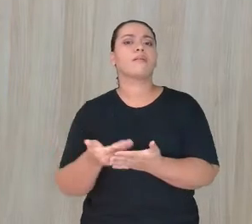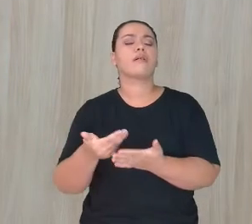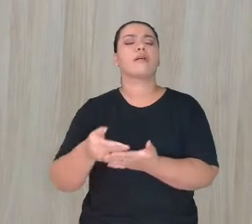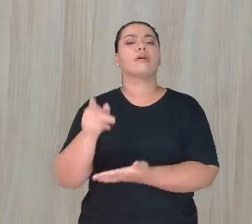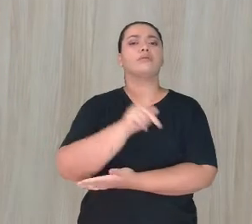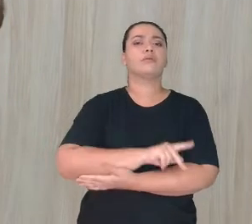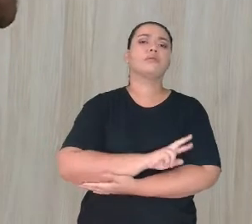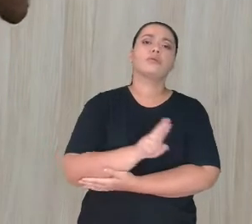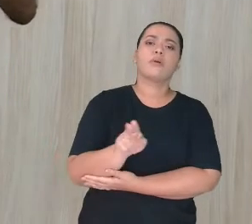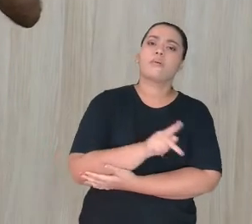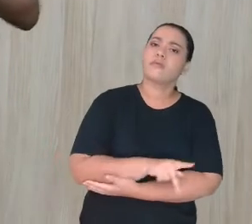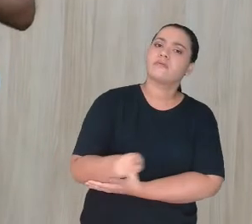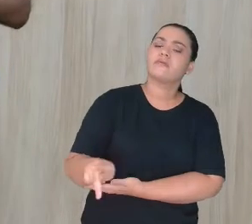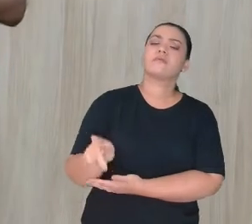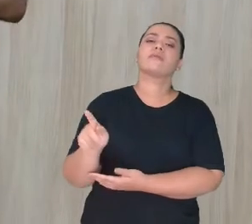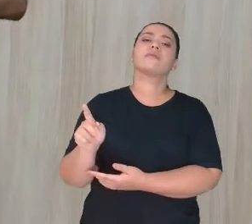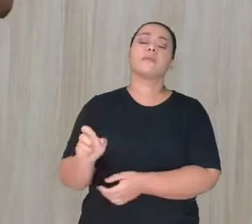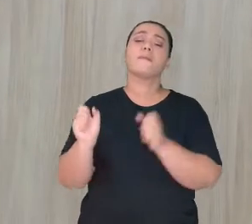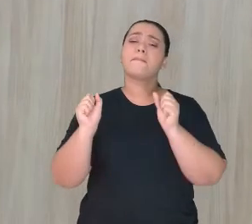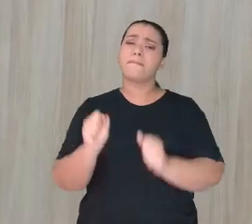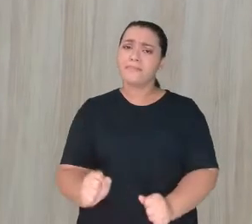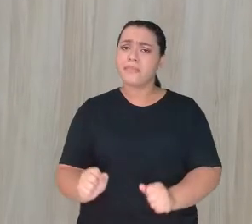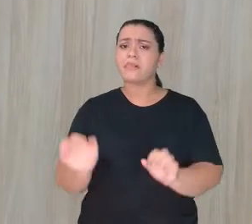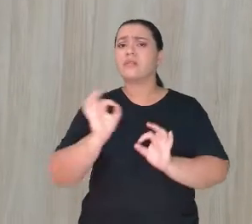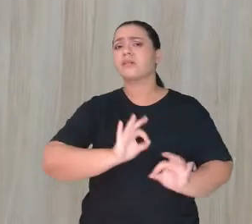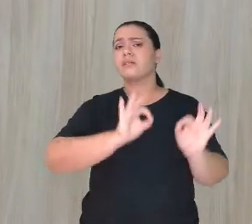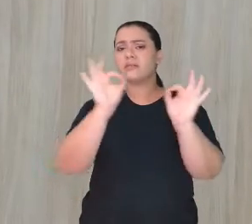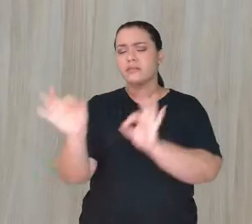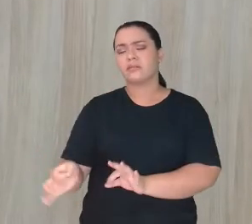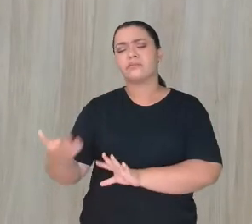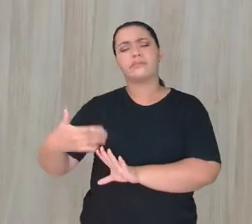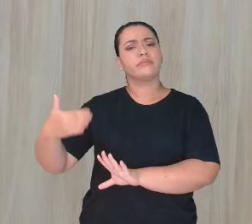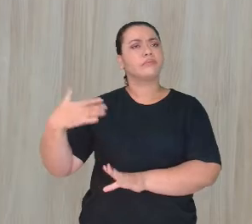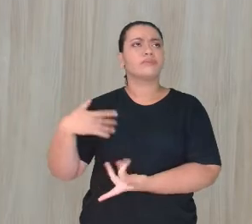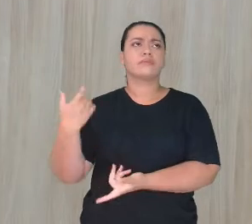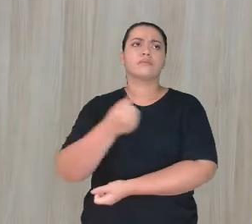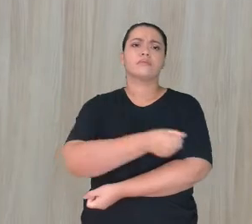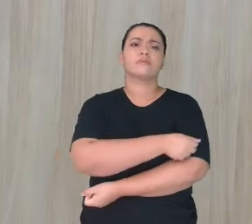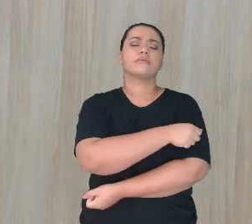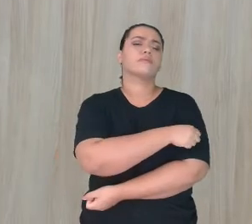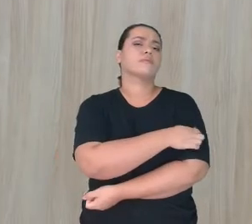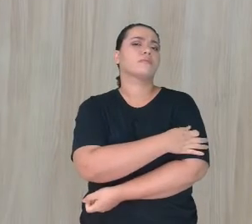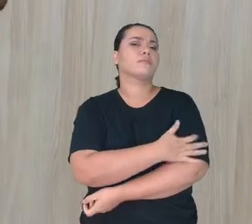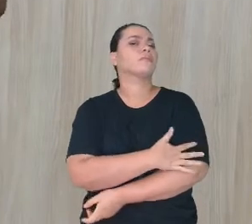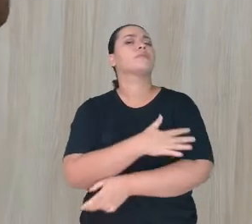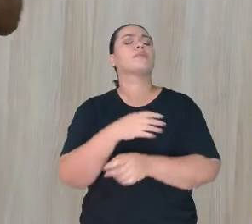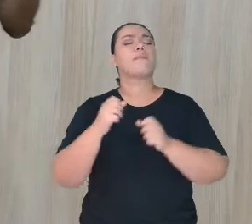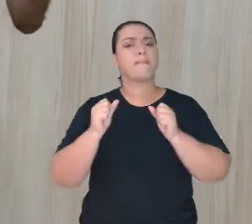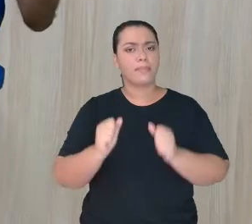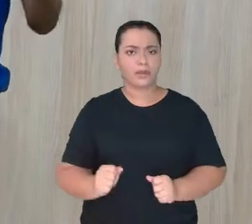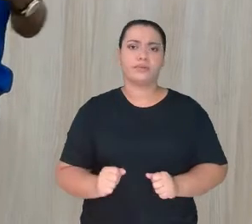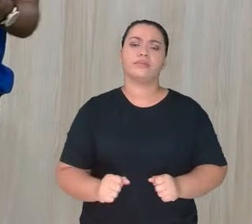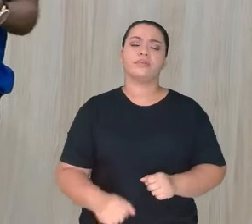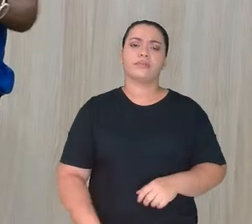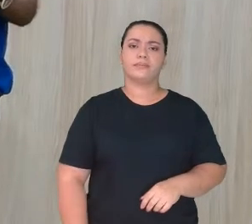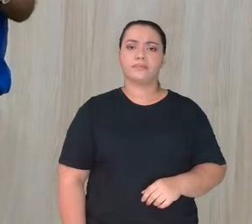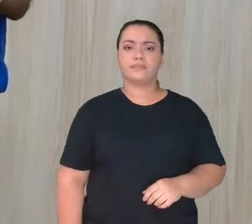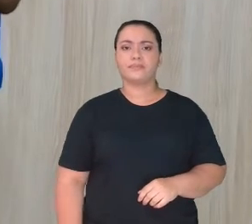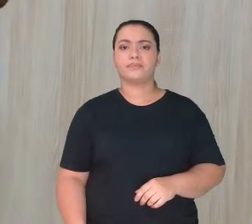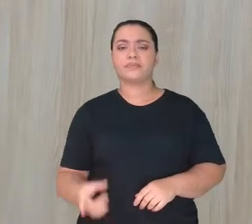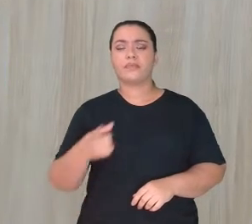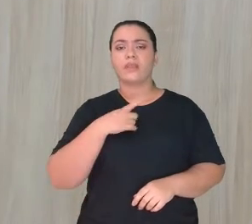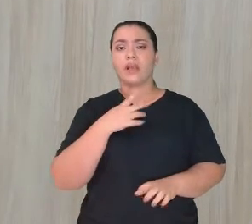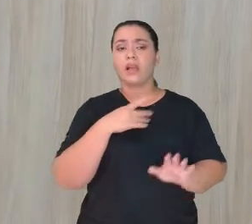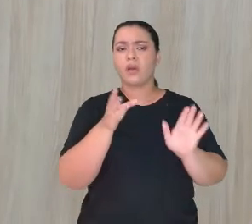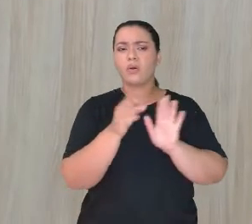do professor. Você pode assistir às aulas anteriores, de séries anteriores, do 6º ano, do 4º ano, do 7º ano. Você pode ver lá os conteúdos que